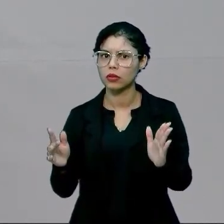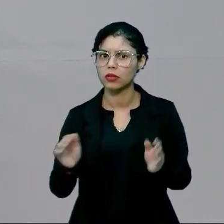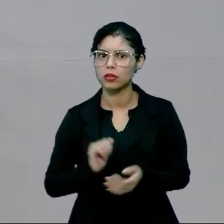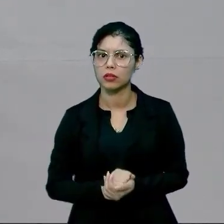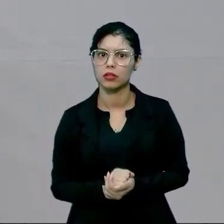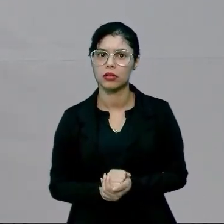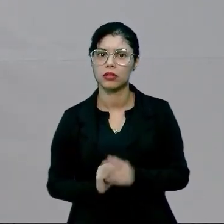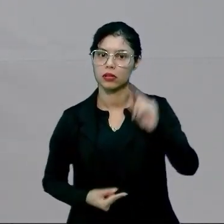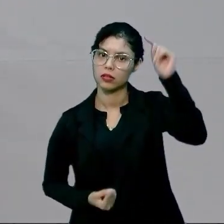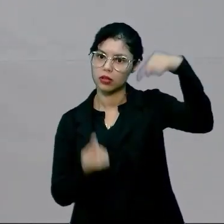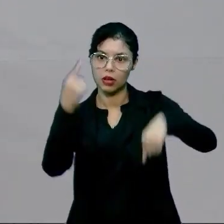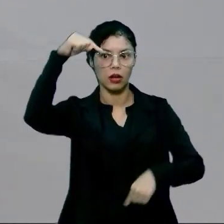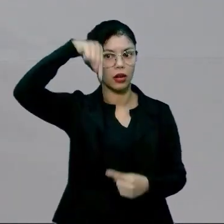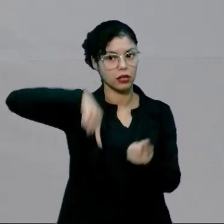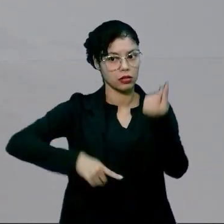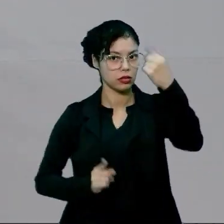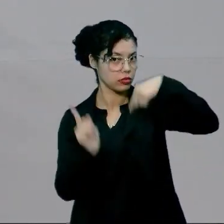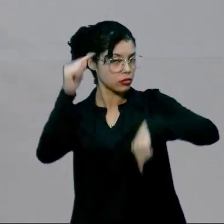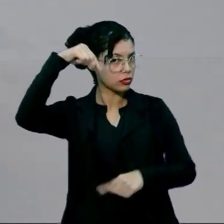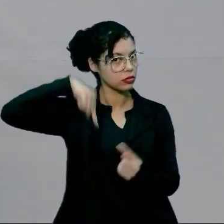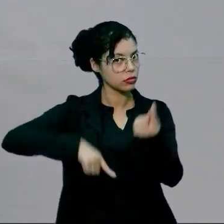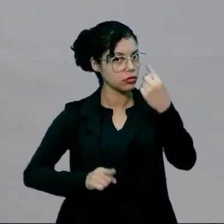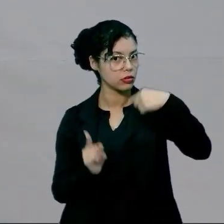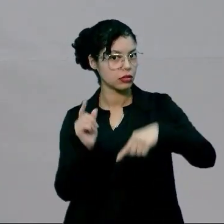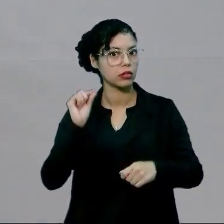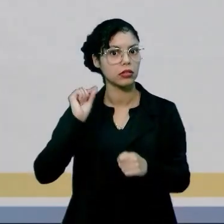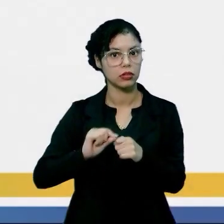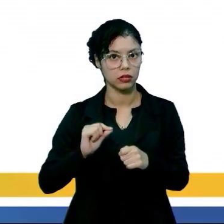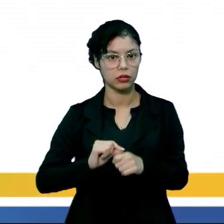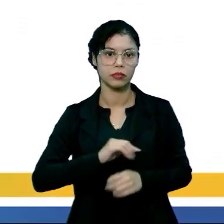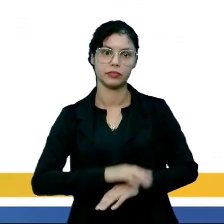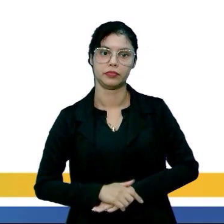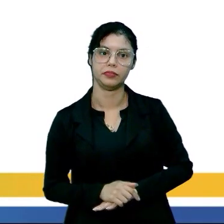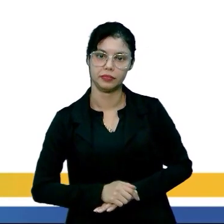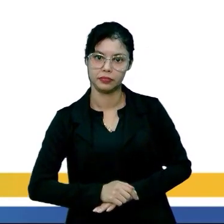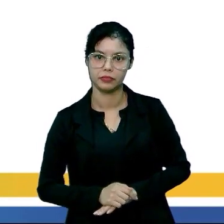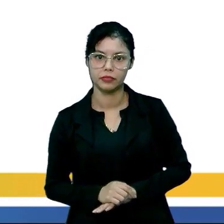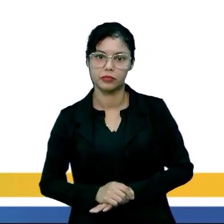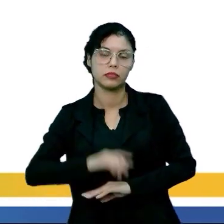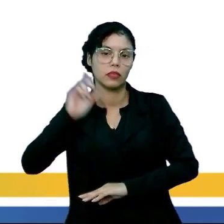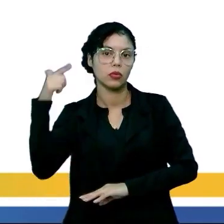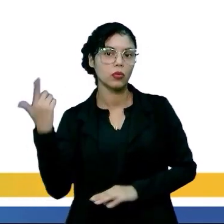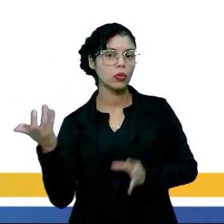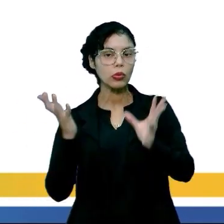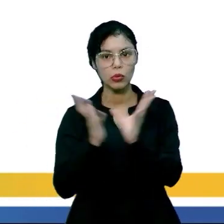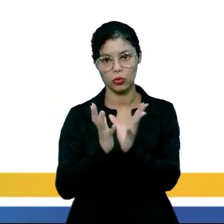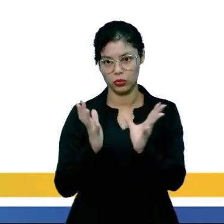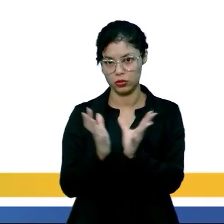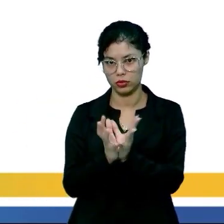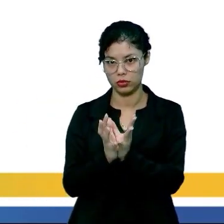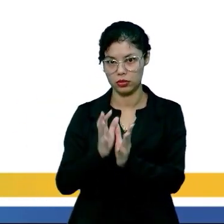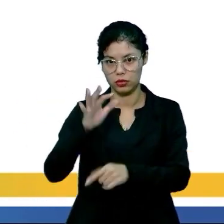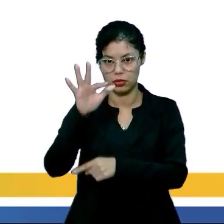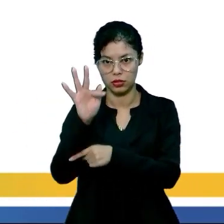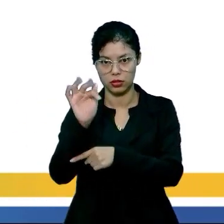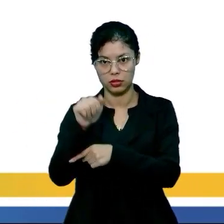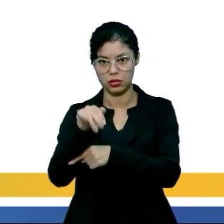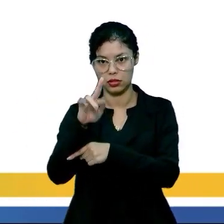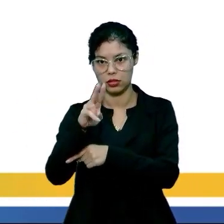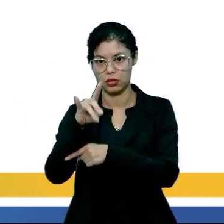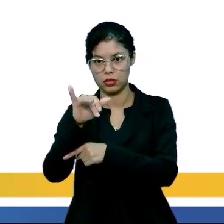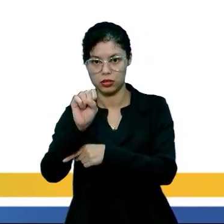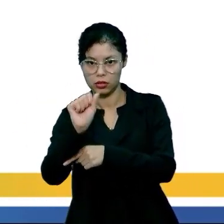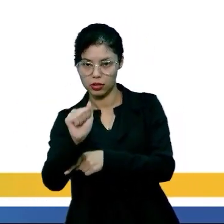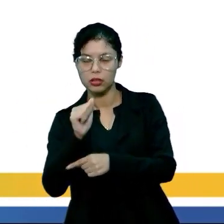condutores? Transportar a seiva bruta e elaborada, tá? No outro grupo temos a